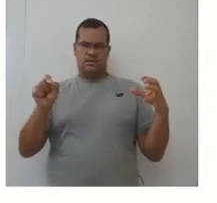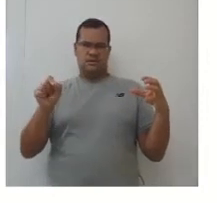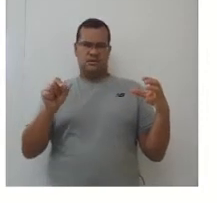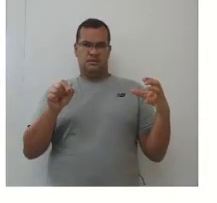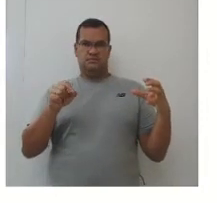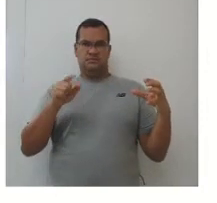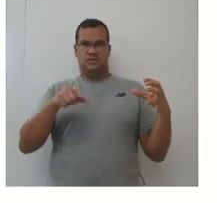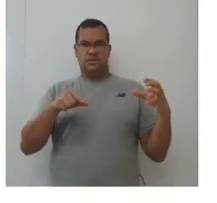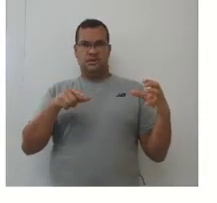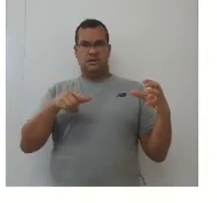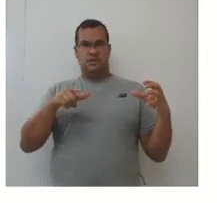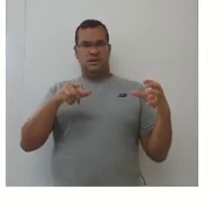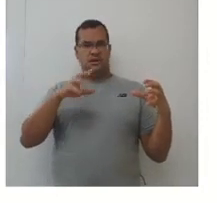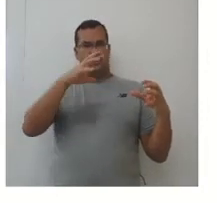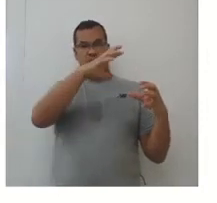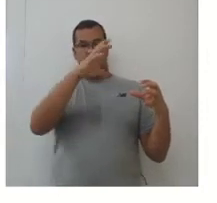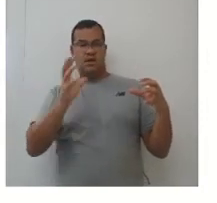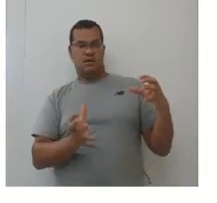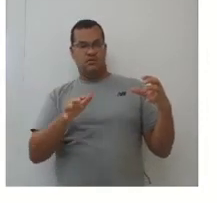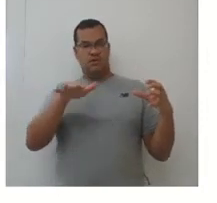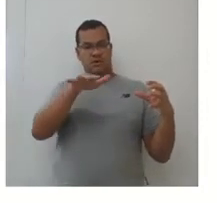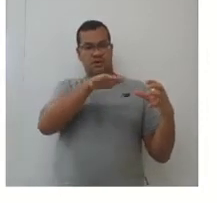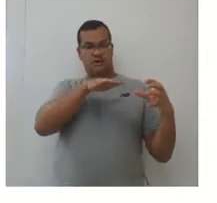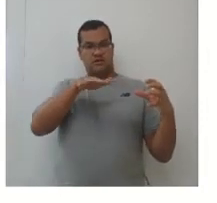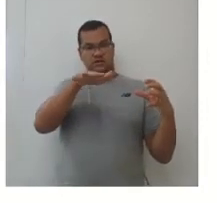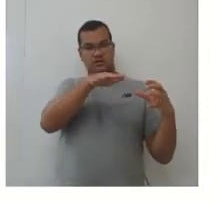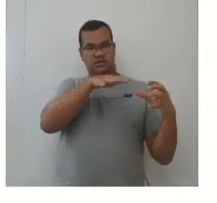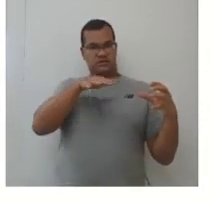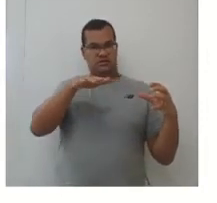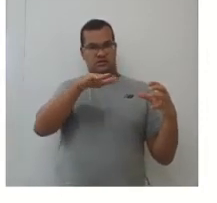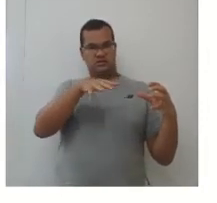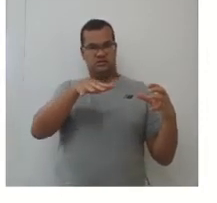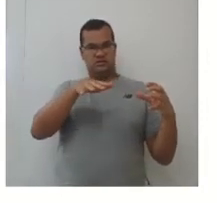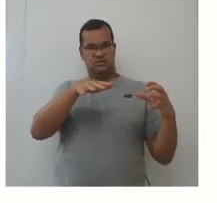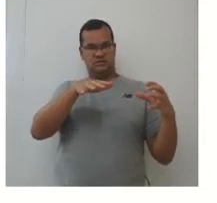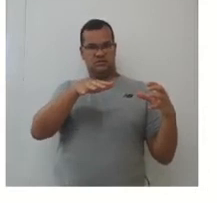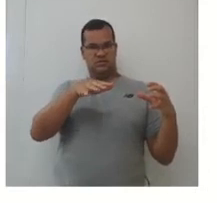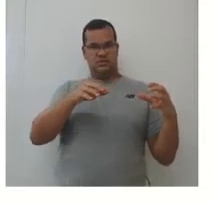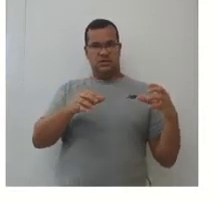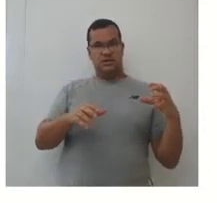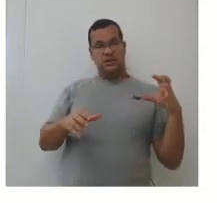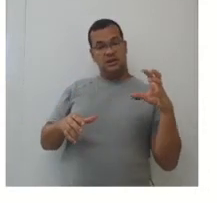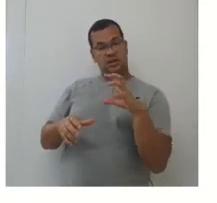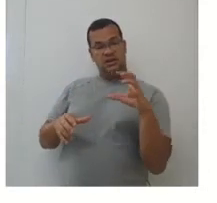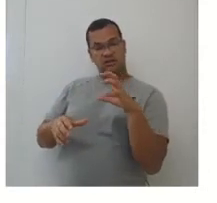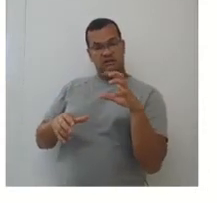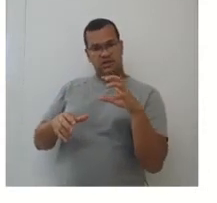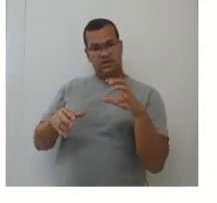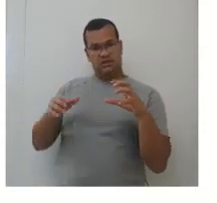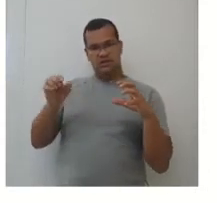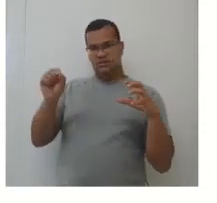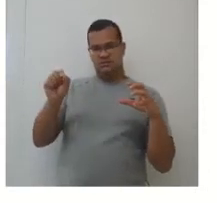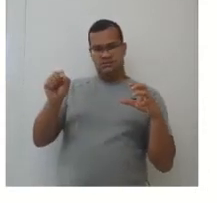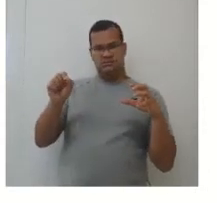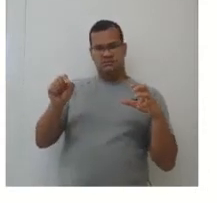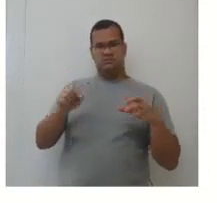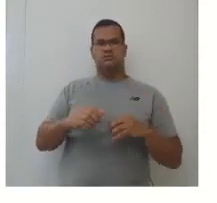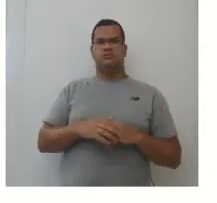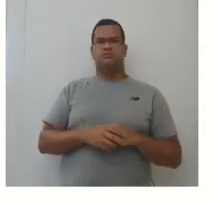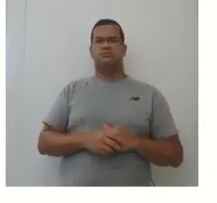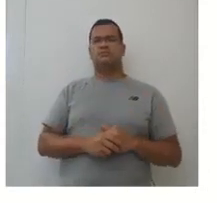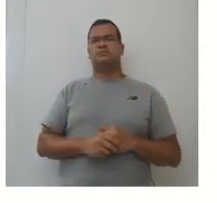uma região, observe que é uma região de influência em torno da carga